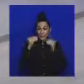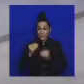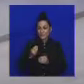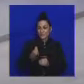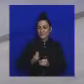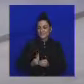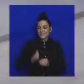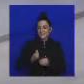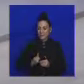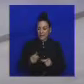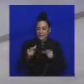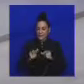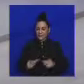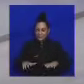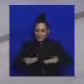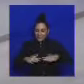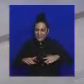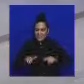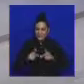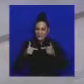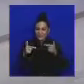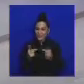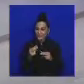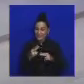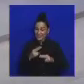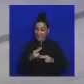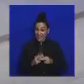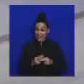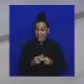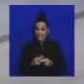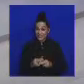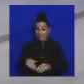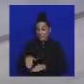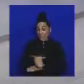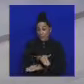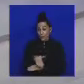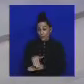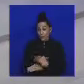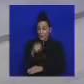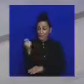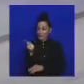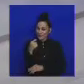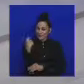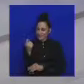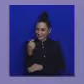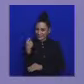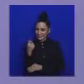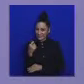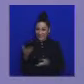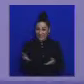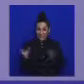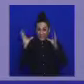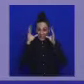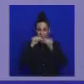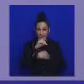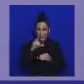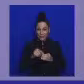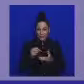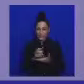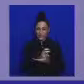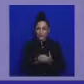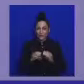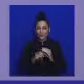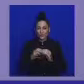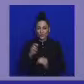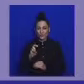Boa noite, falamos ao vivo do Espaço da Sorte das Loterias Caixa, diretamente aqui da Avenida Paulista. E essa noite tem sorteio da